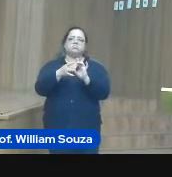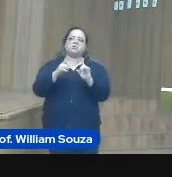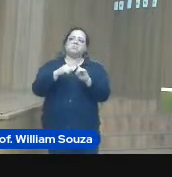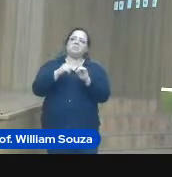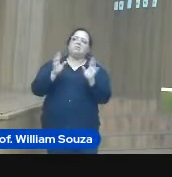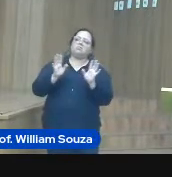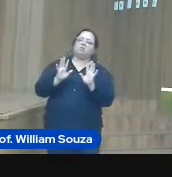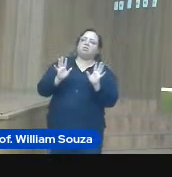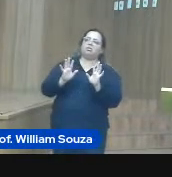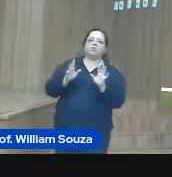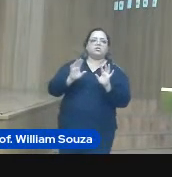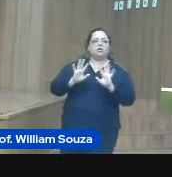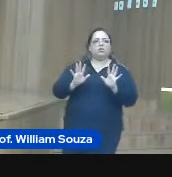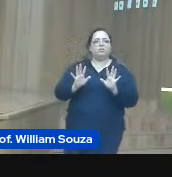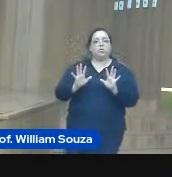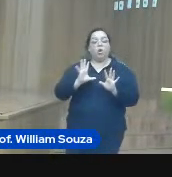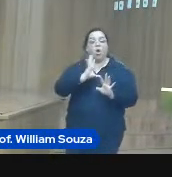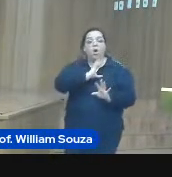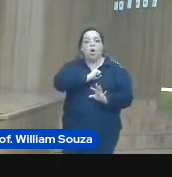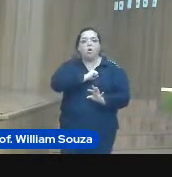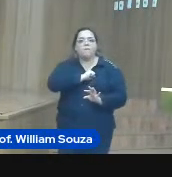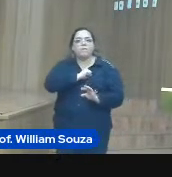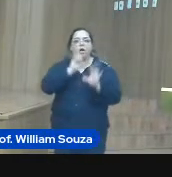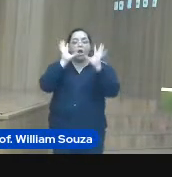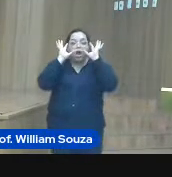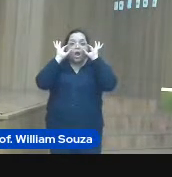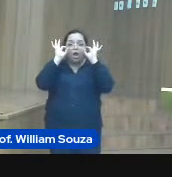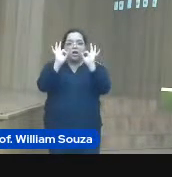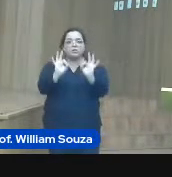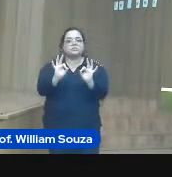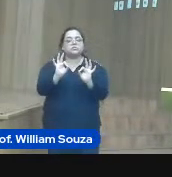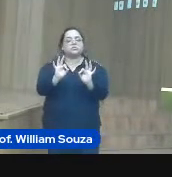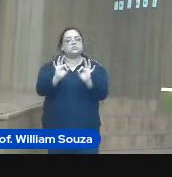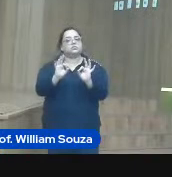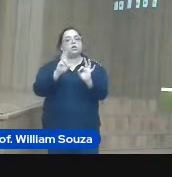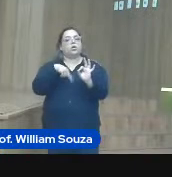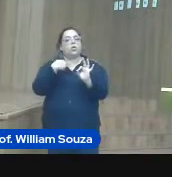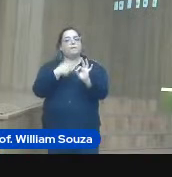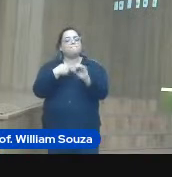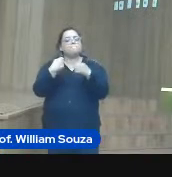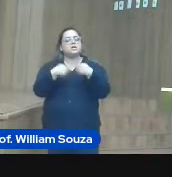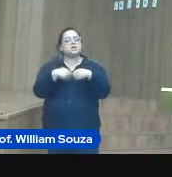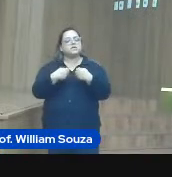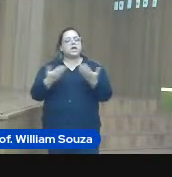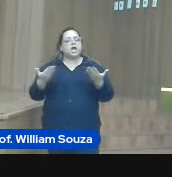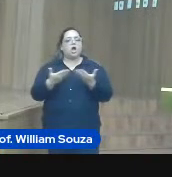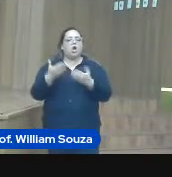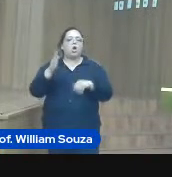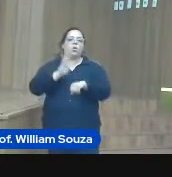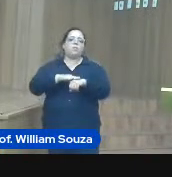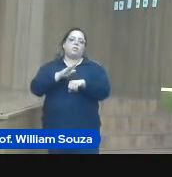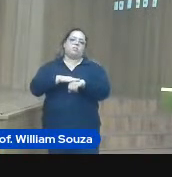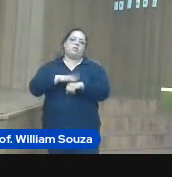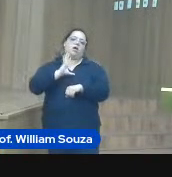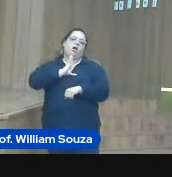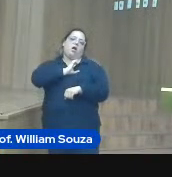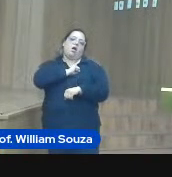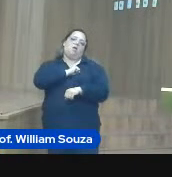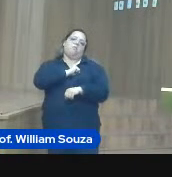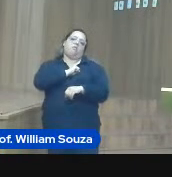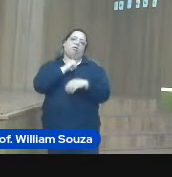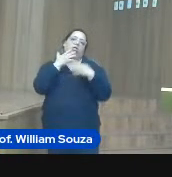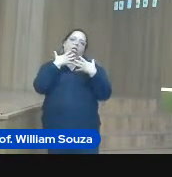sem o um amor atento. A gente precisa disso nesse momento. Um amor sem romance.